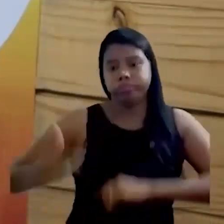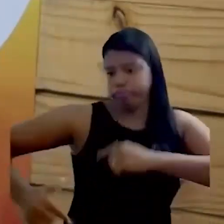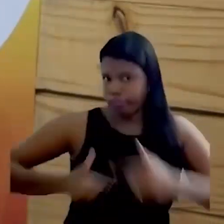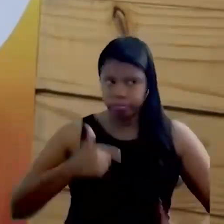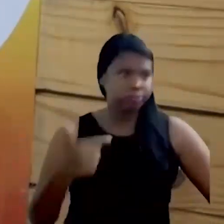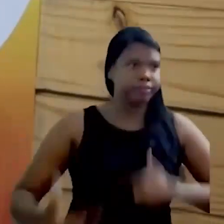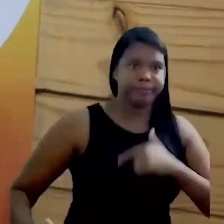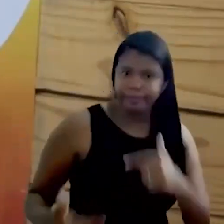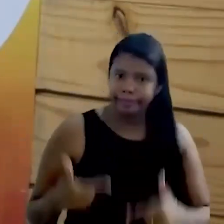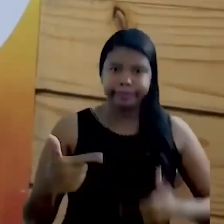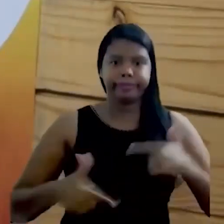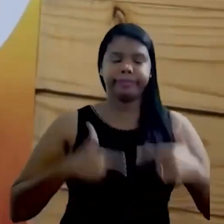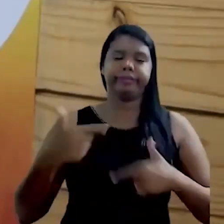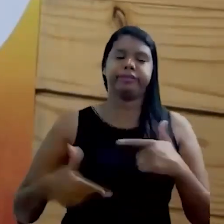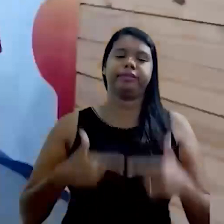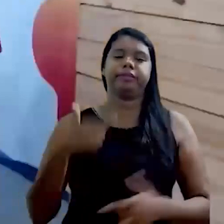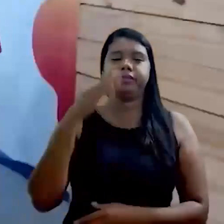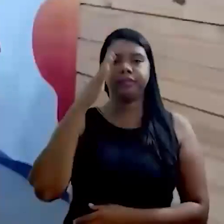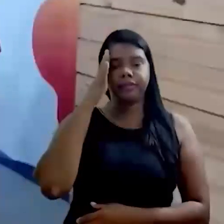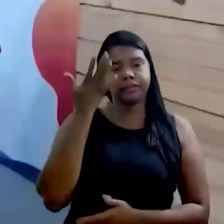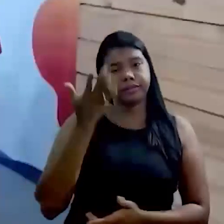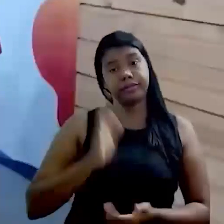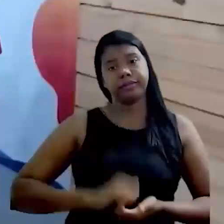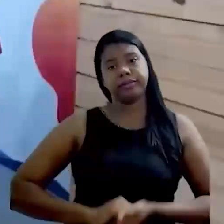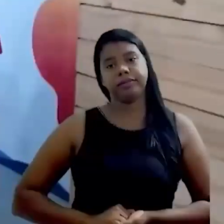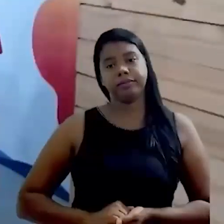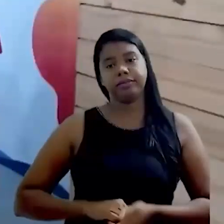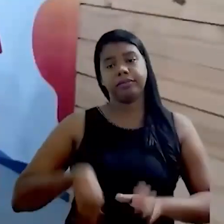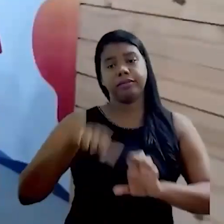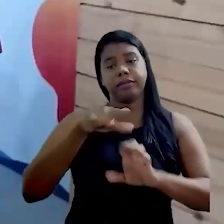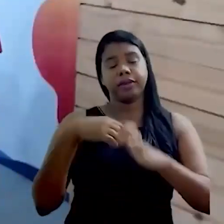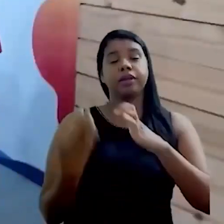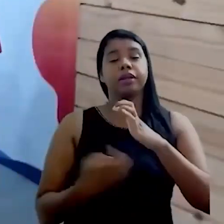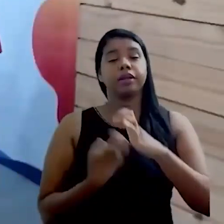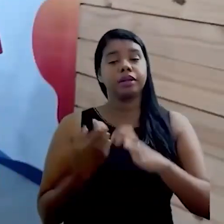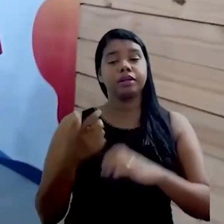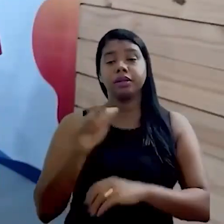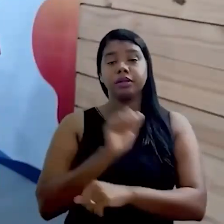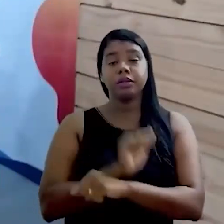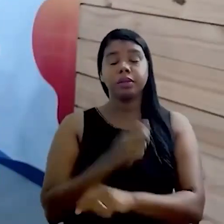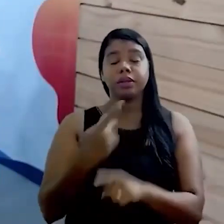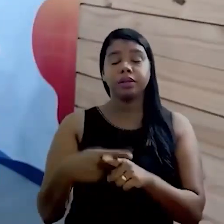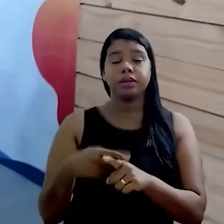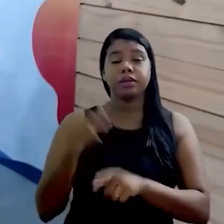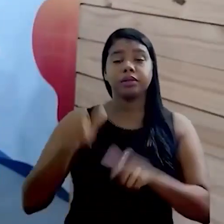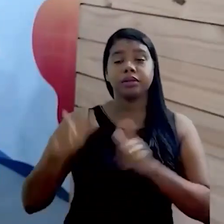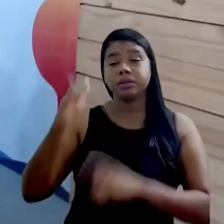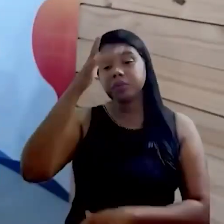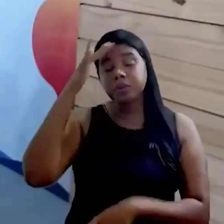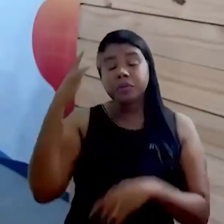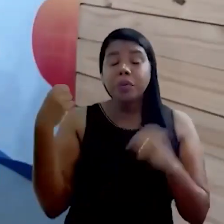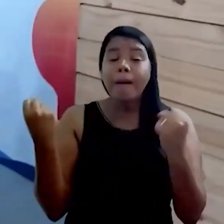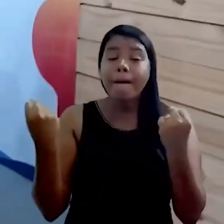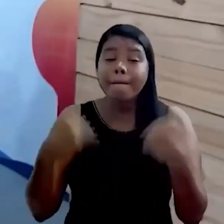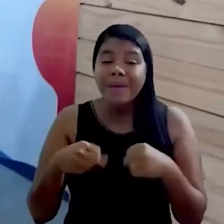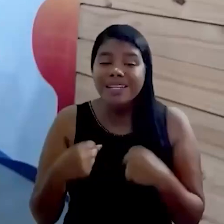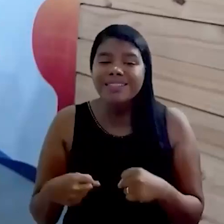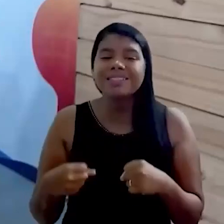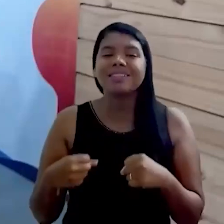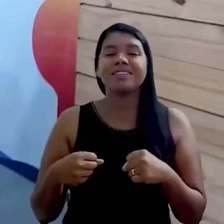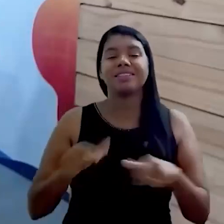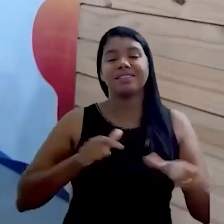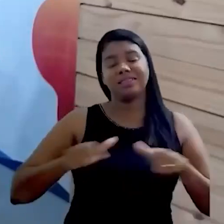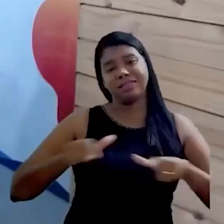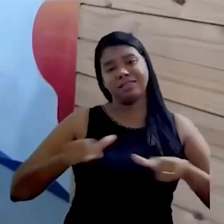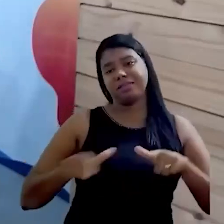está fazendo o que a gente pode. É verdade. E a empresa ela não para também, porque assim, muitas pessoas dependem da empresa. Então, como a Lara disse, se